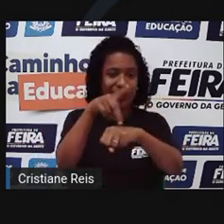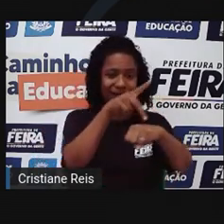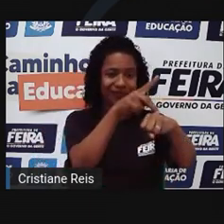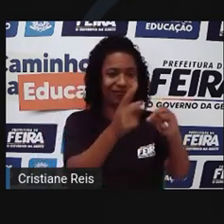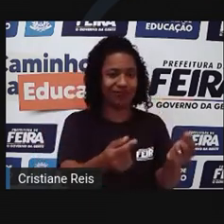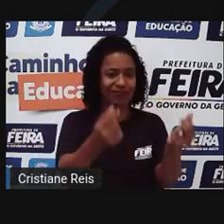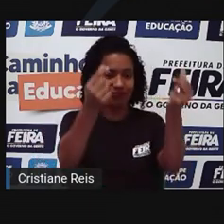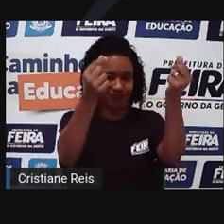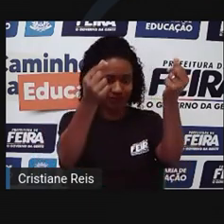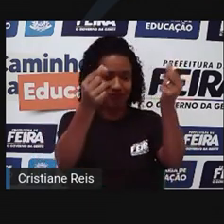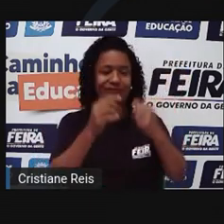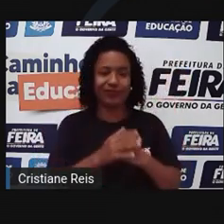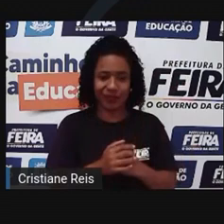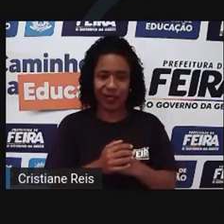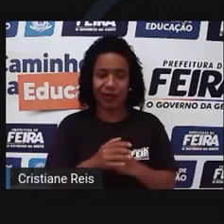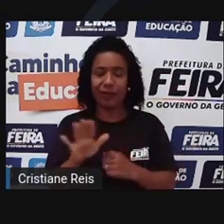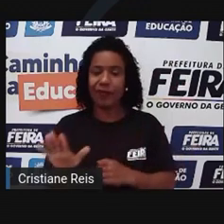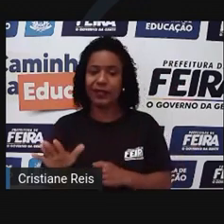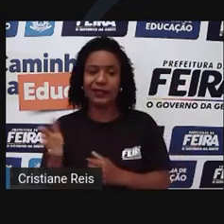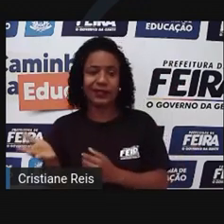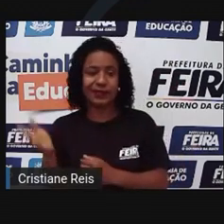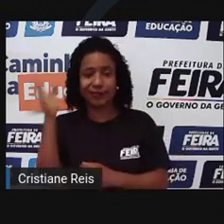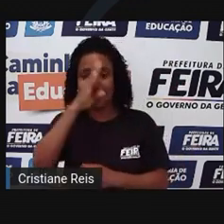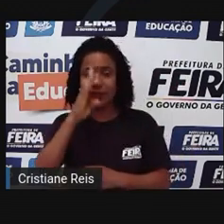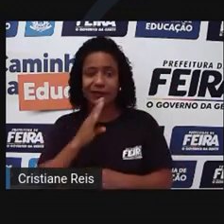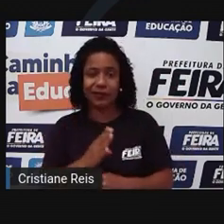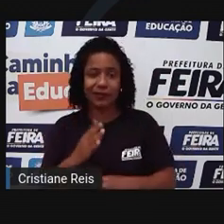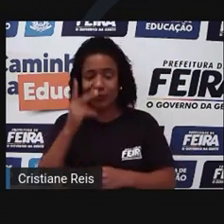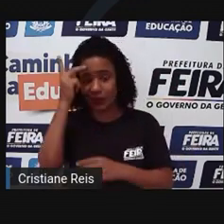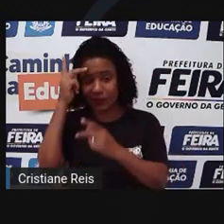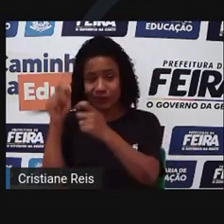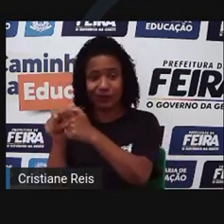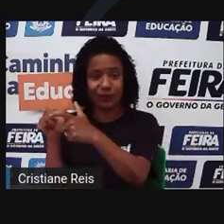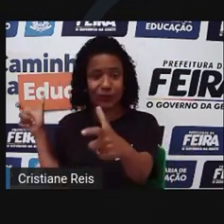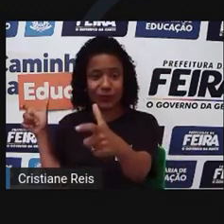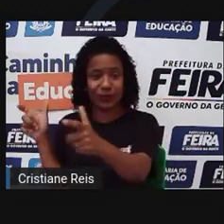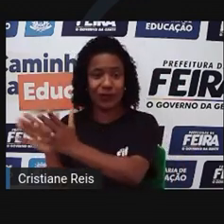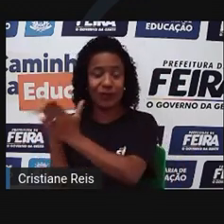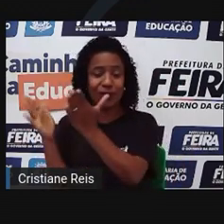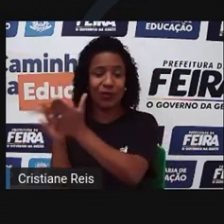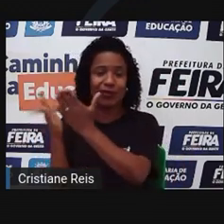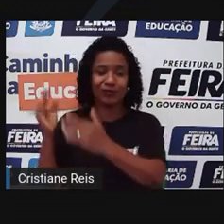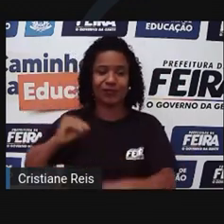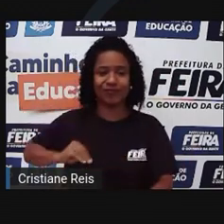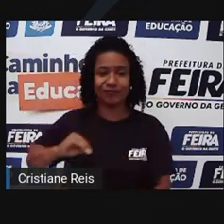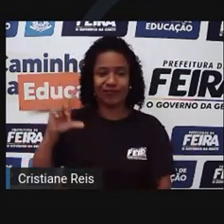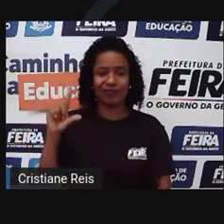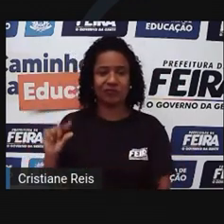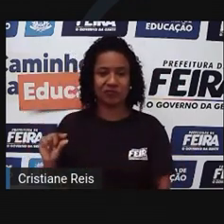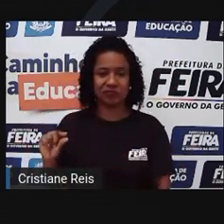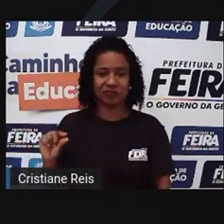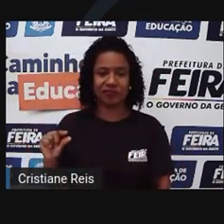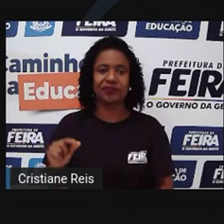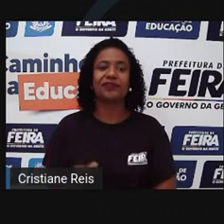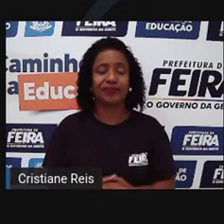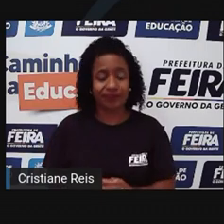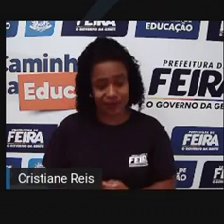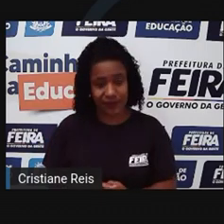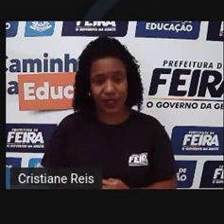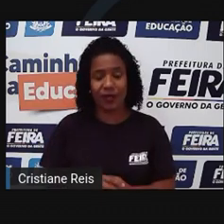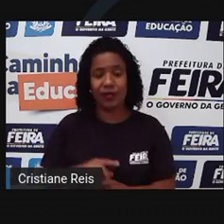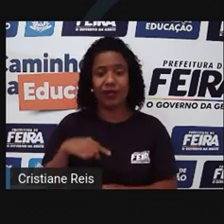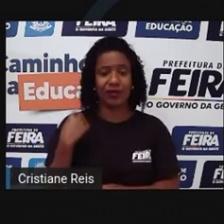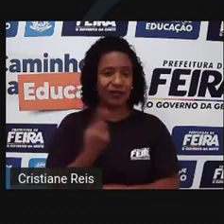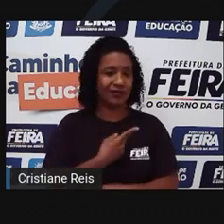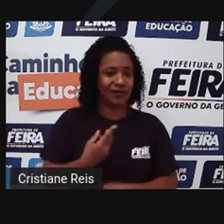isso mostra que o Brasil é extremamente desigual. Poucos países têm uma desigualdade tão grande. Então, isso permeia toda a nossa vida, na